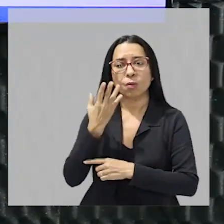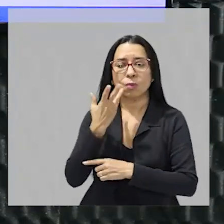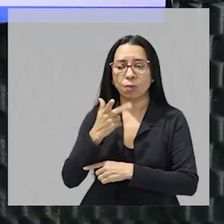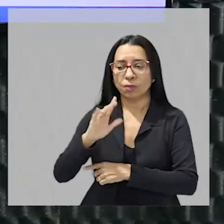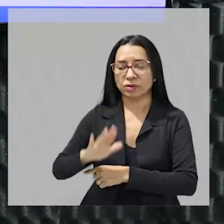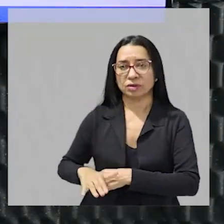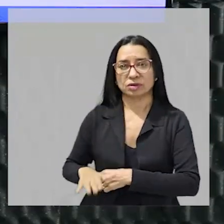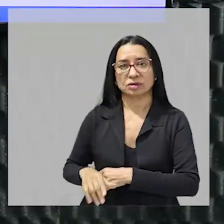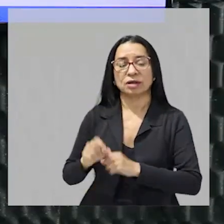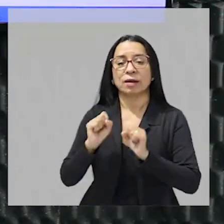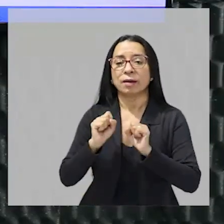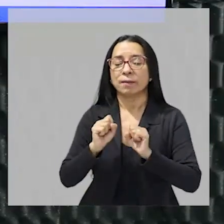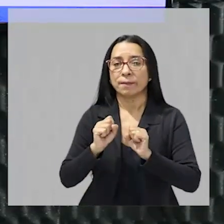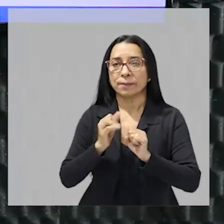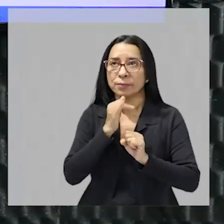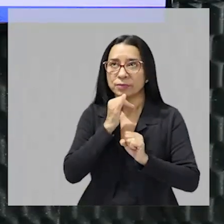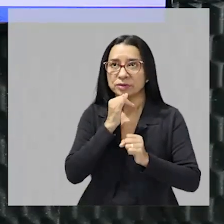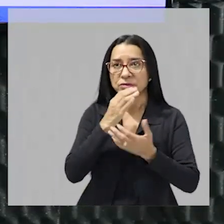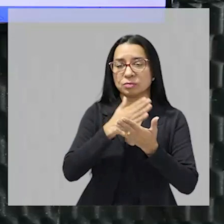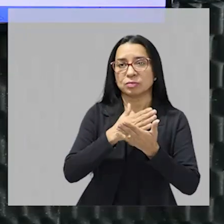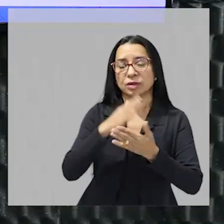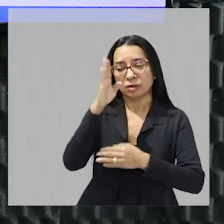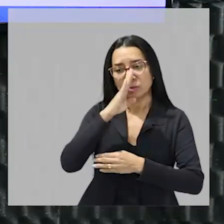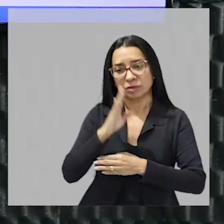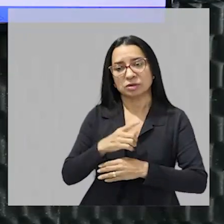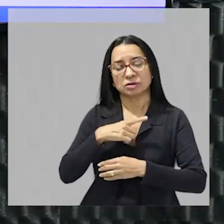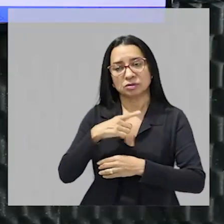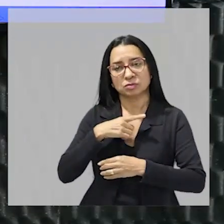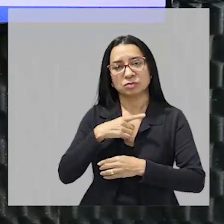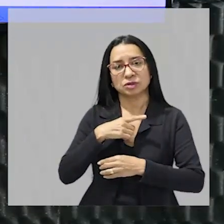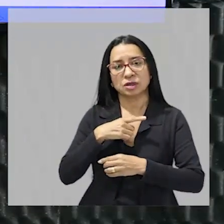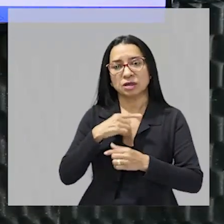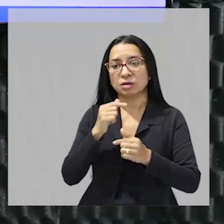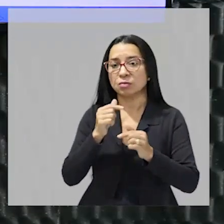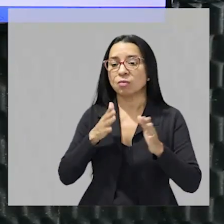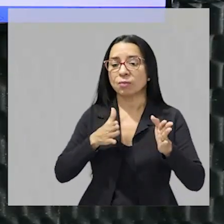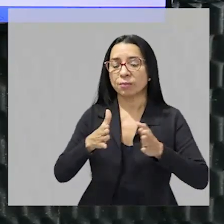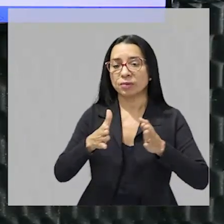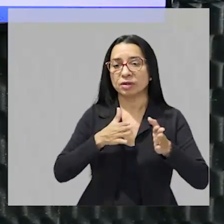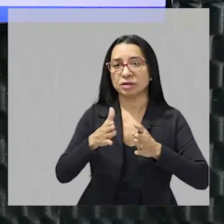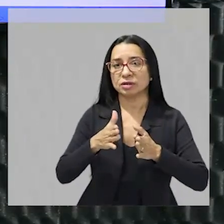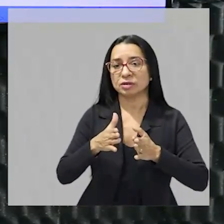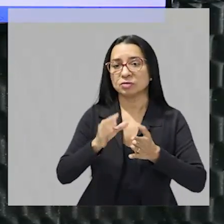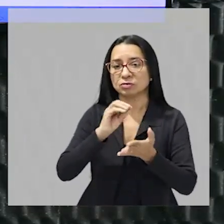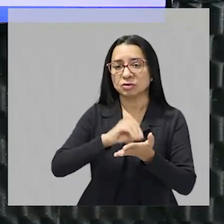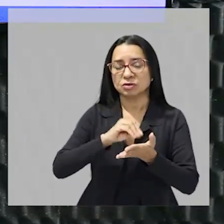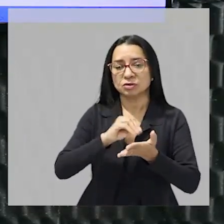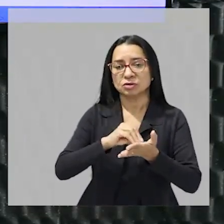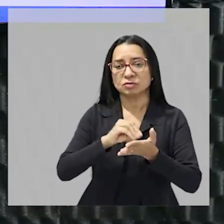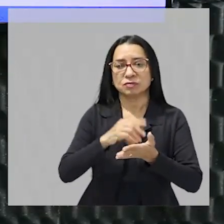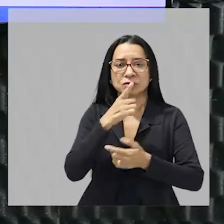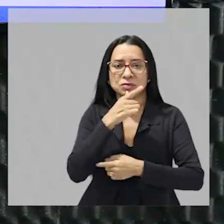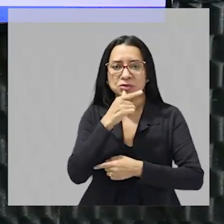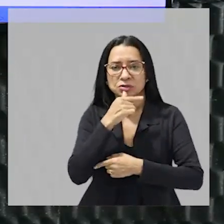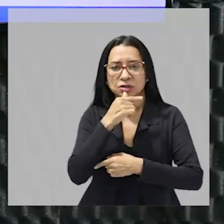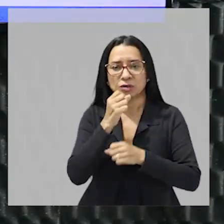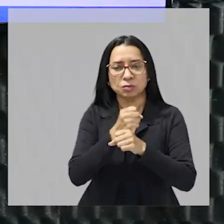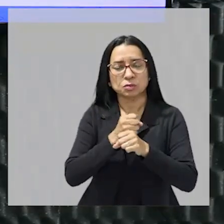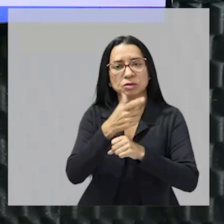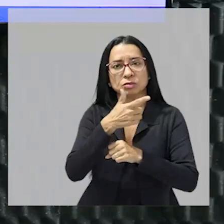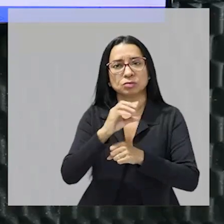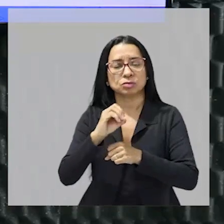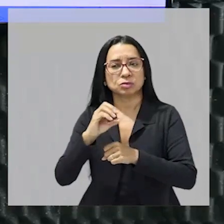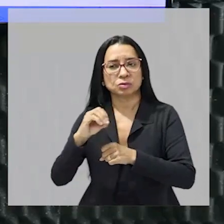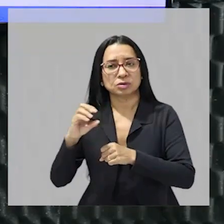racionamento energético no início dos anos 2000, tá? E qual era a justificativa? A mesma, os reservatórios estavam baixos. E qual